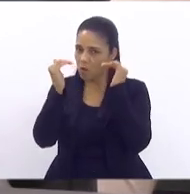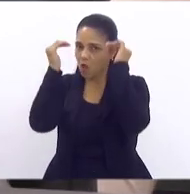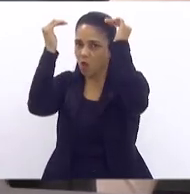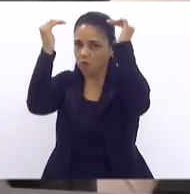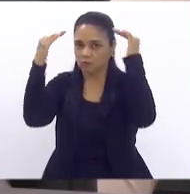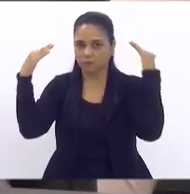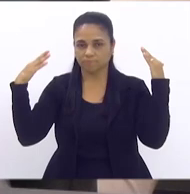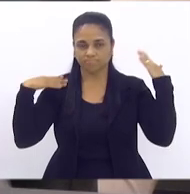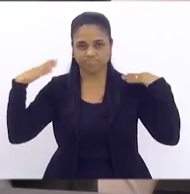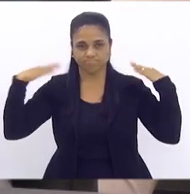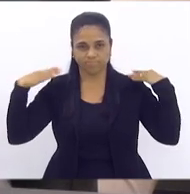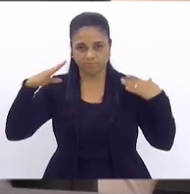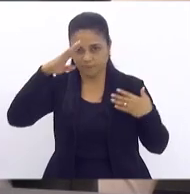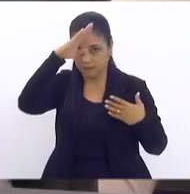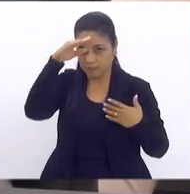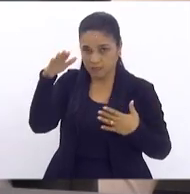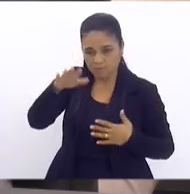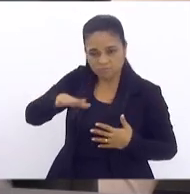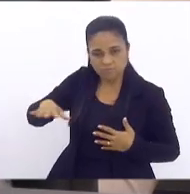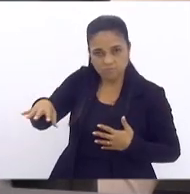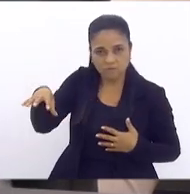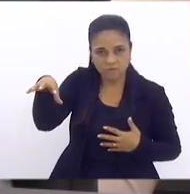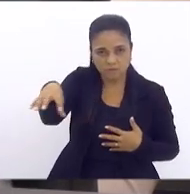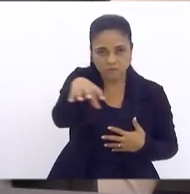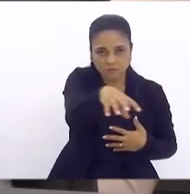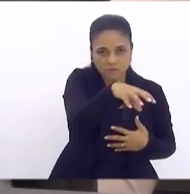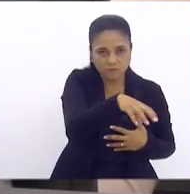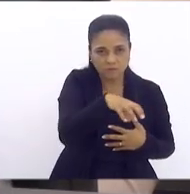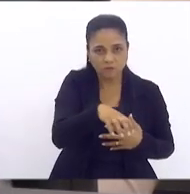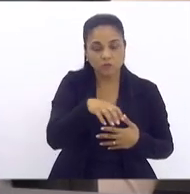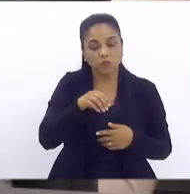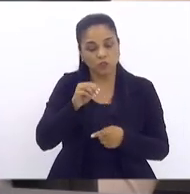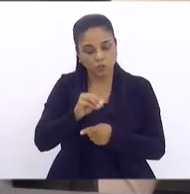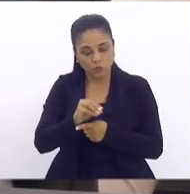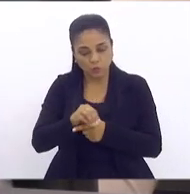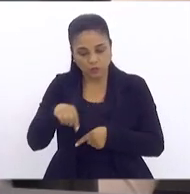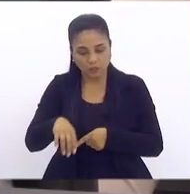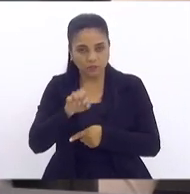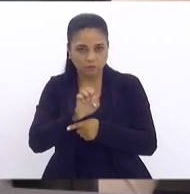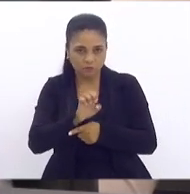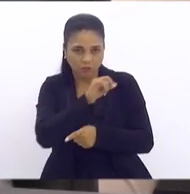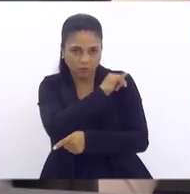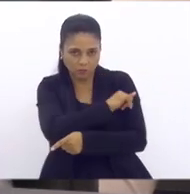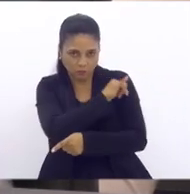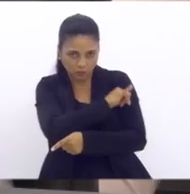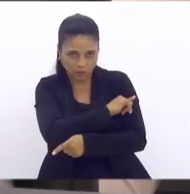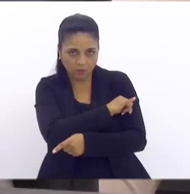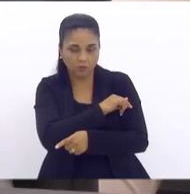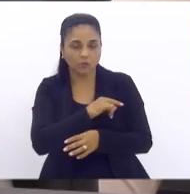marítima regional que cuida da região do Rio de Janeiro, a quem cabe